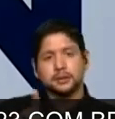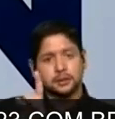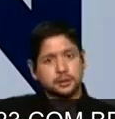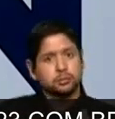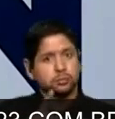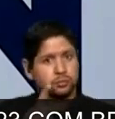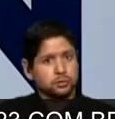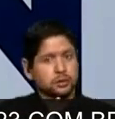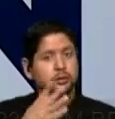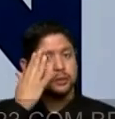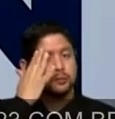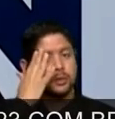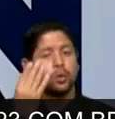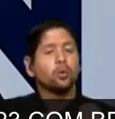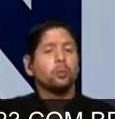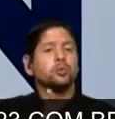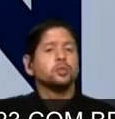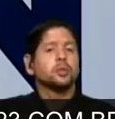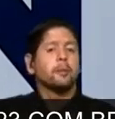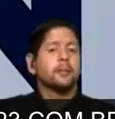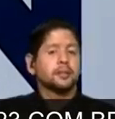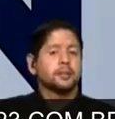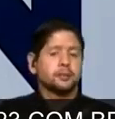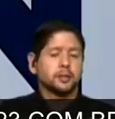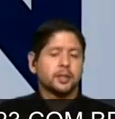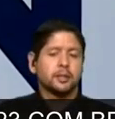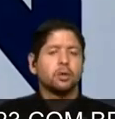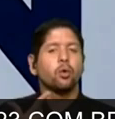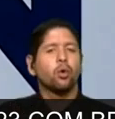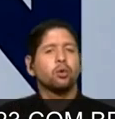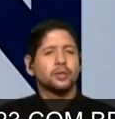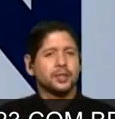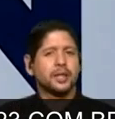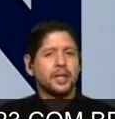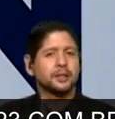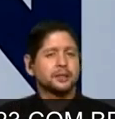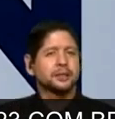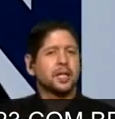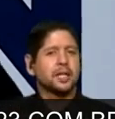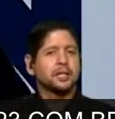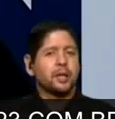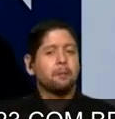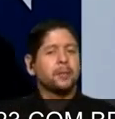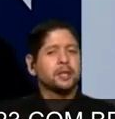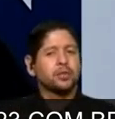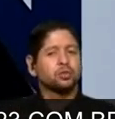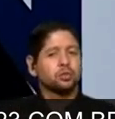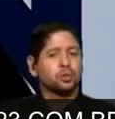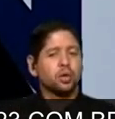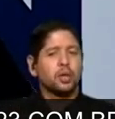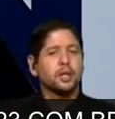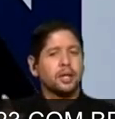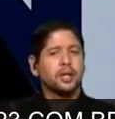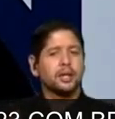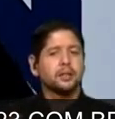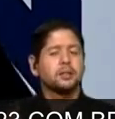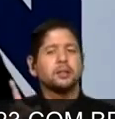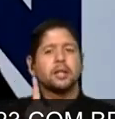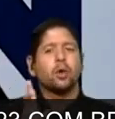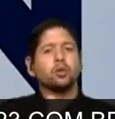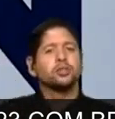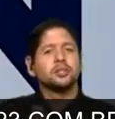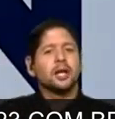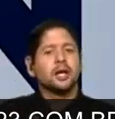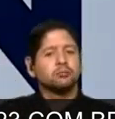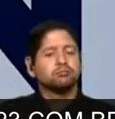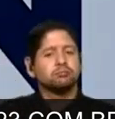seu, saber como será utilizado aquele item. Outro detalhe em relação a materiais escolares é que aqueles materiais escolares não utilizados